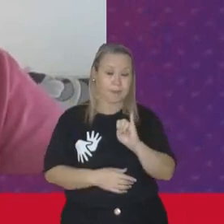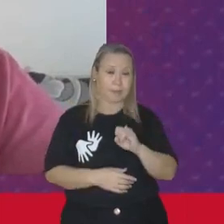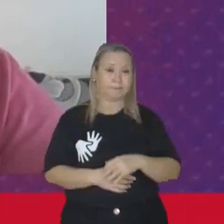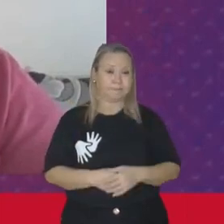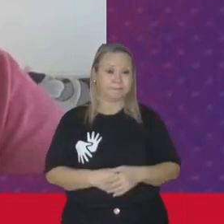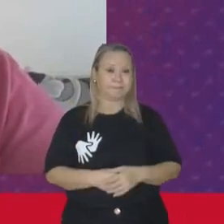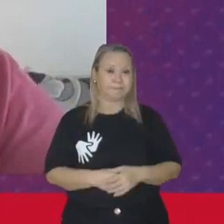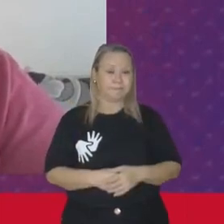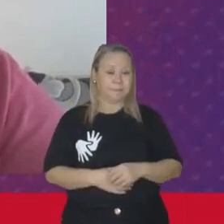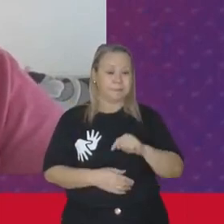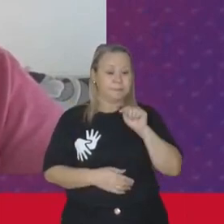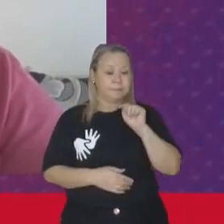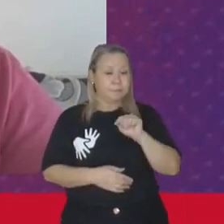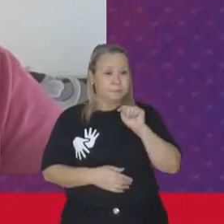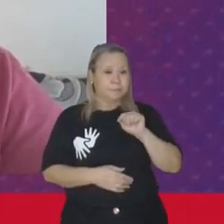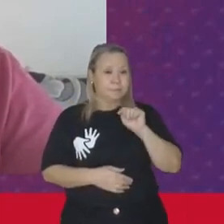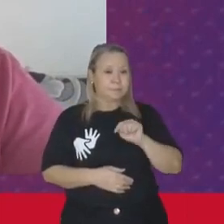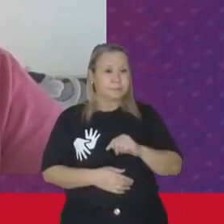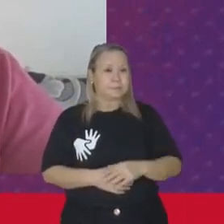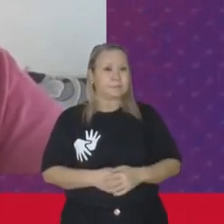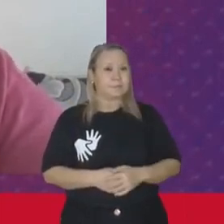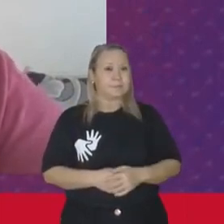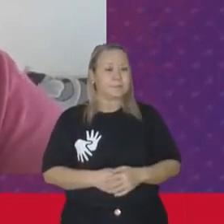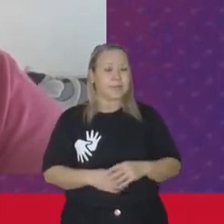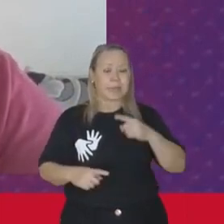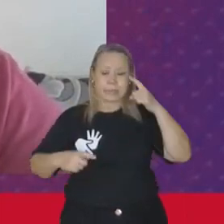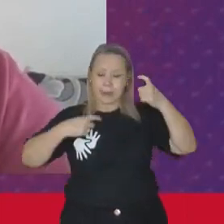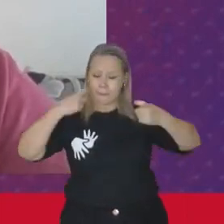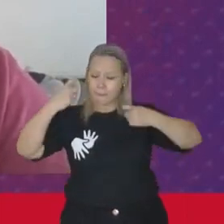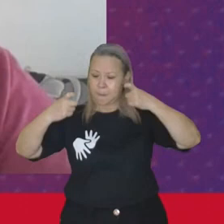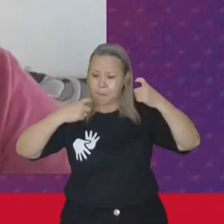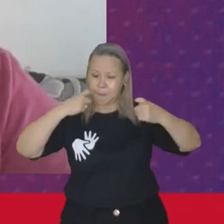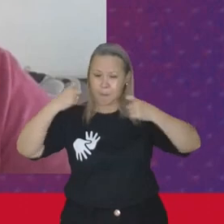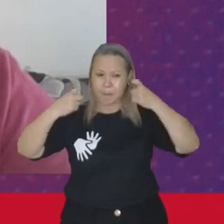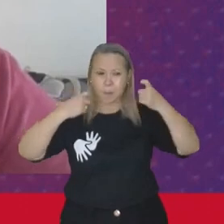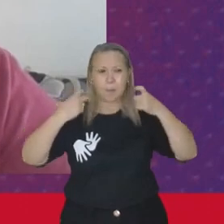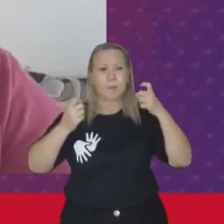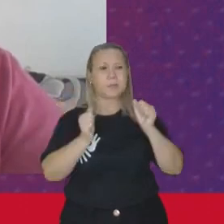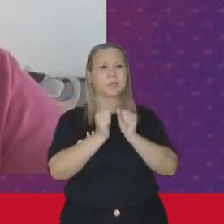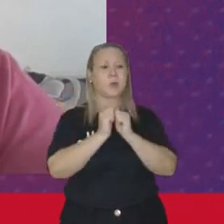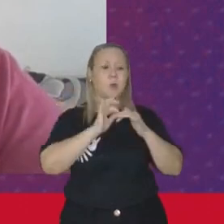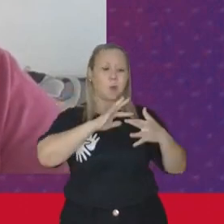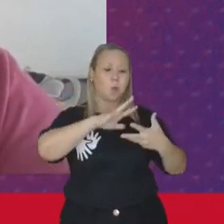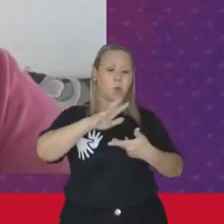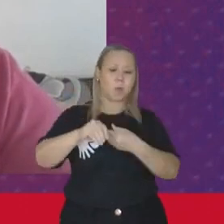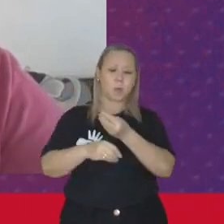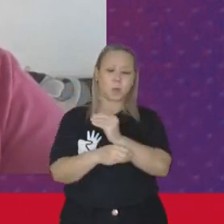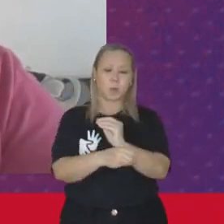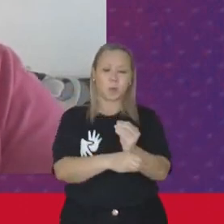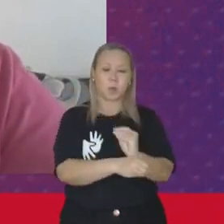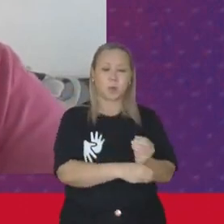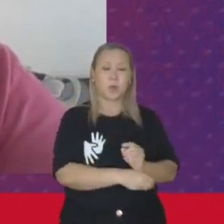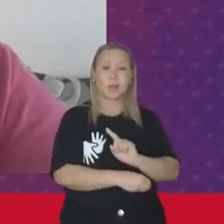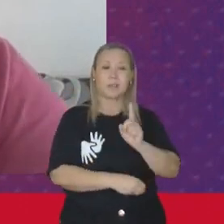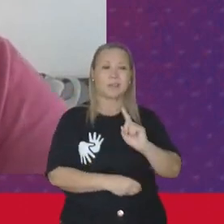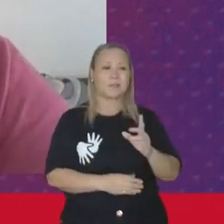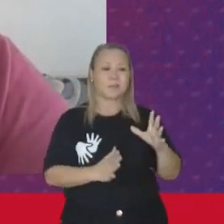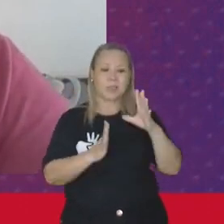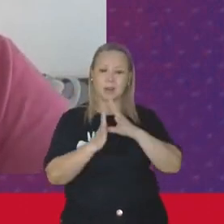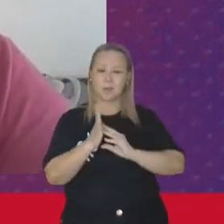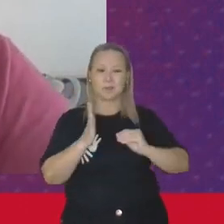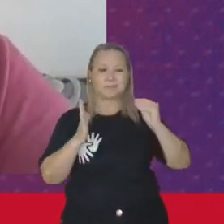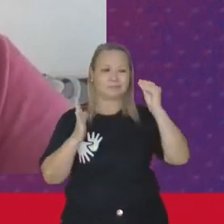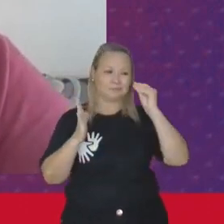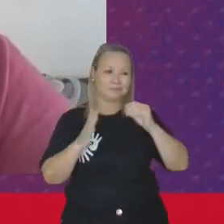essa preocupação com o mundo do cuidado não seria um paradoxo. Na